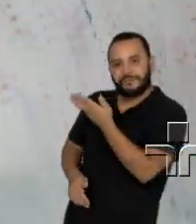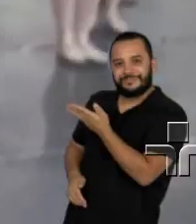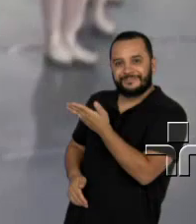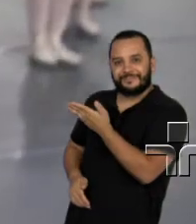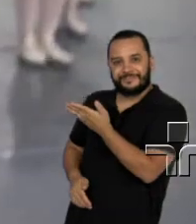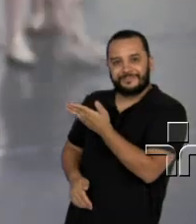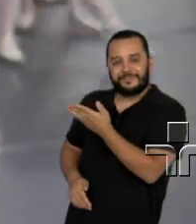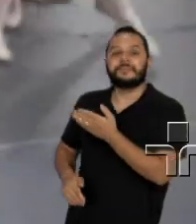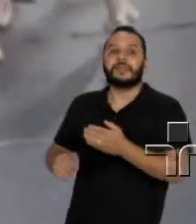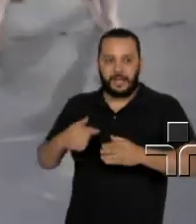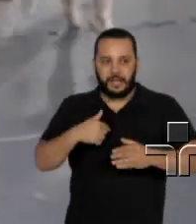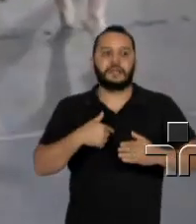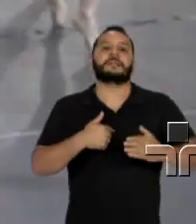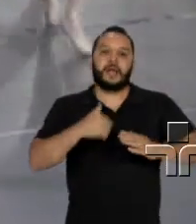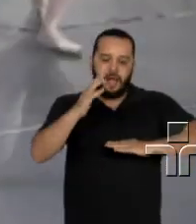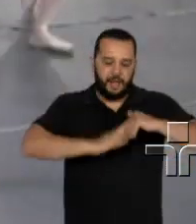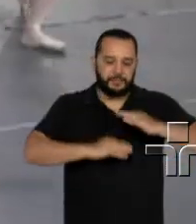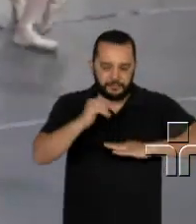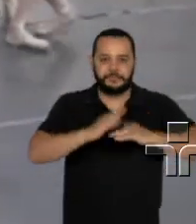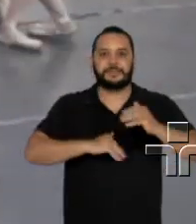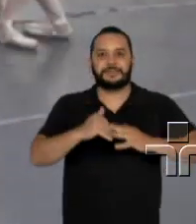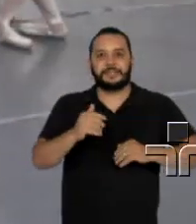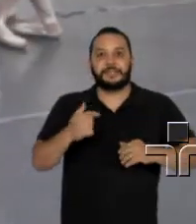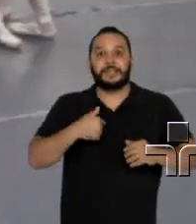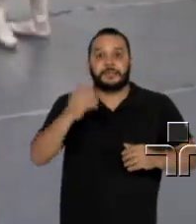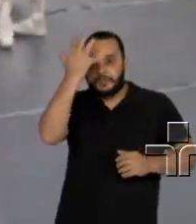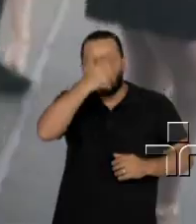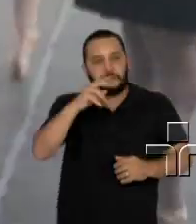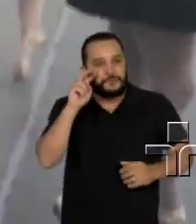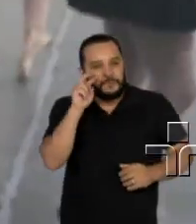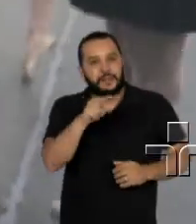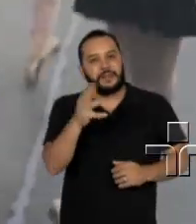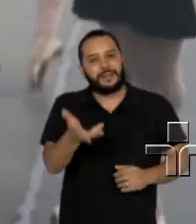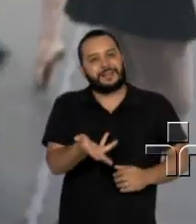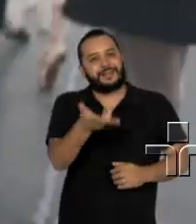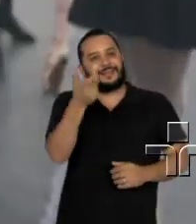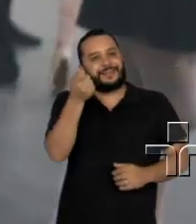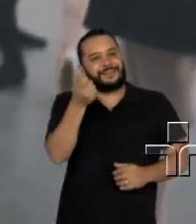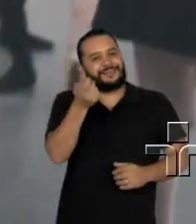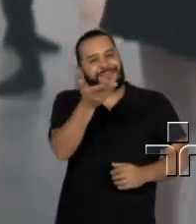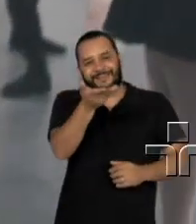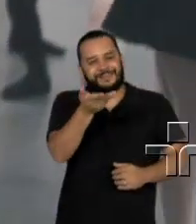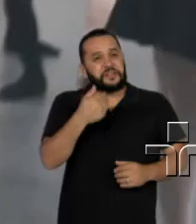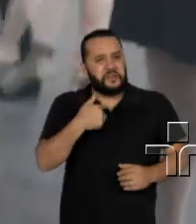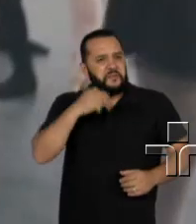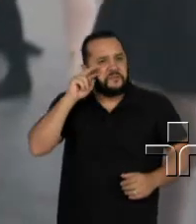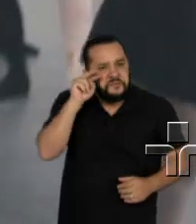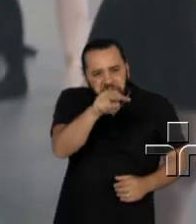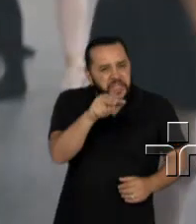a habilidade para que o público veja a bela arte e não a deficiência